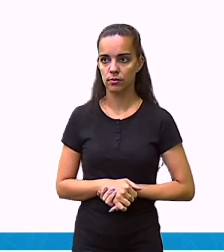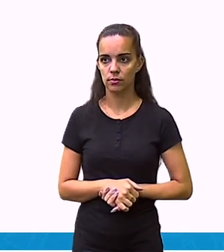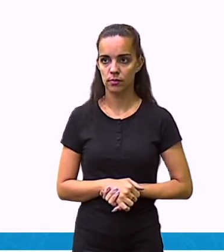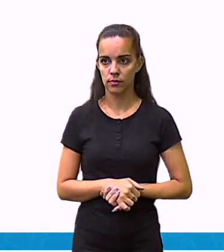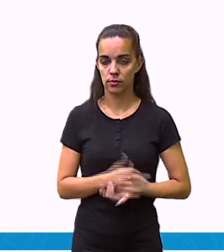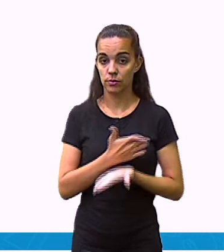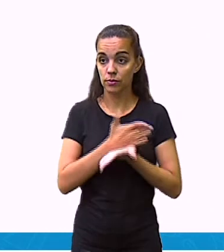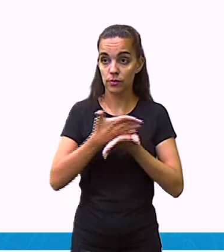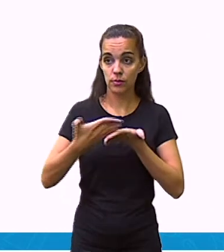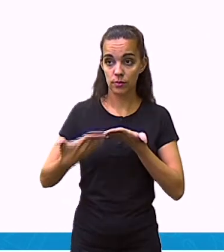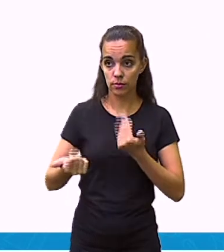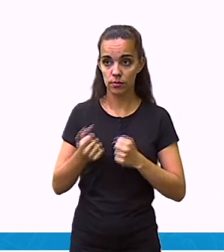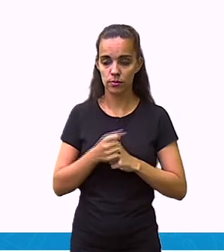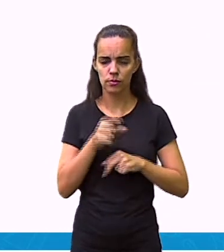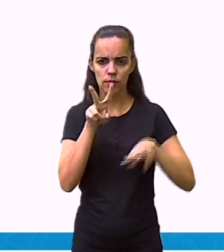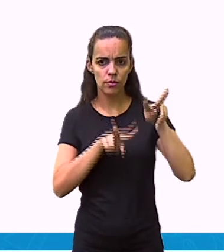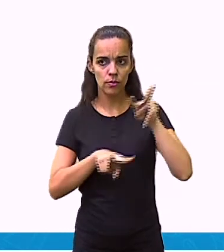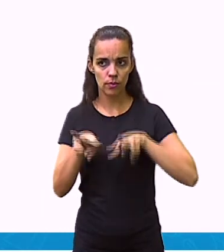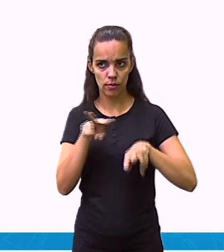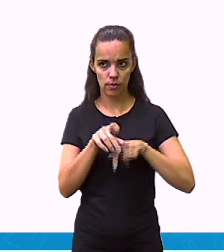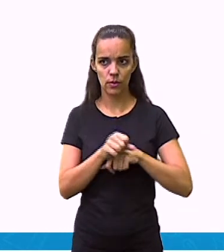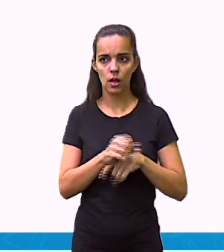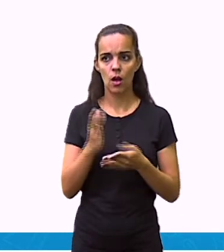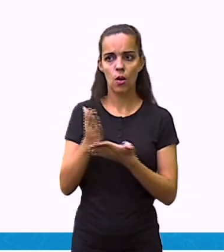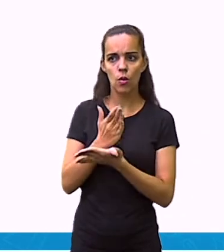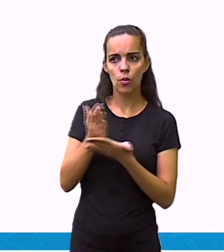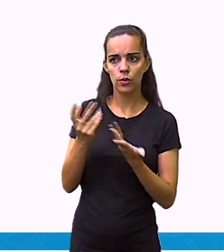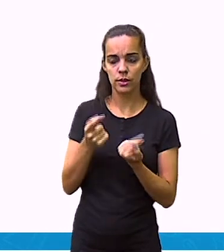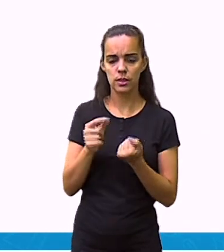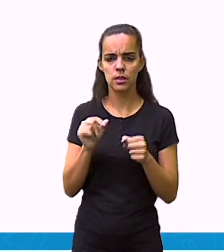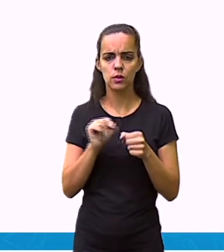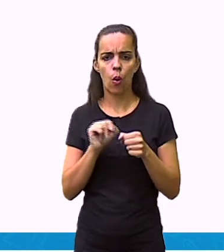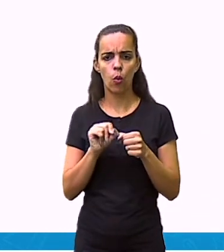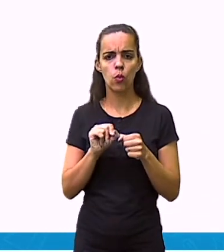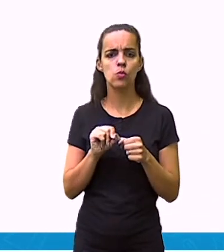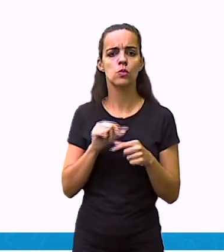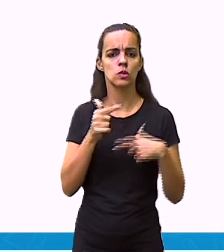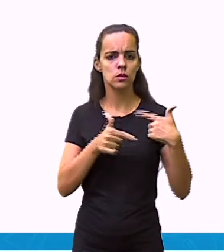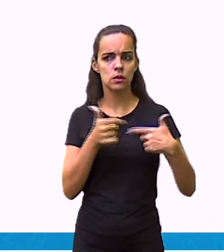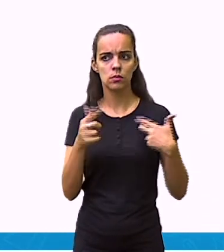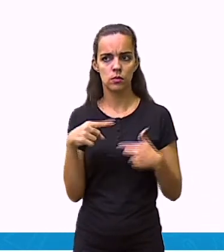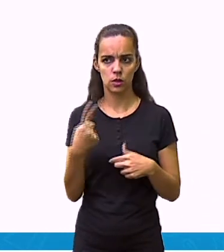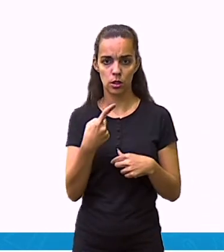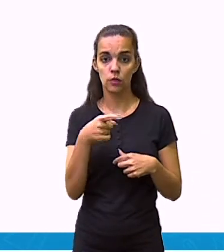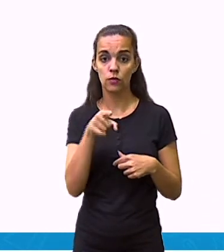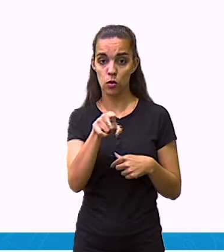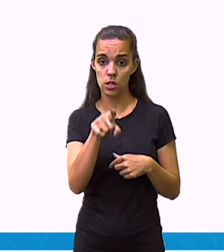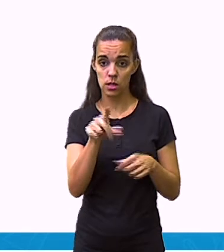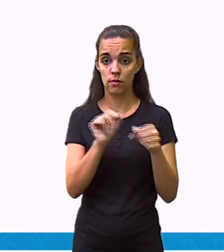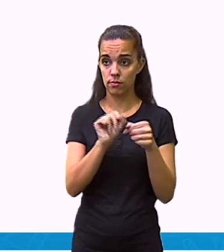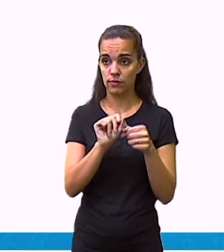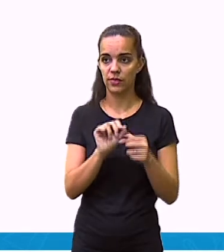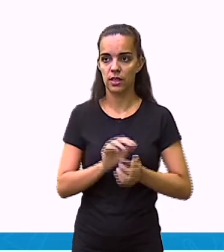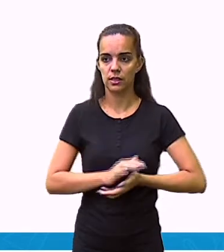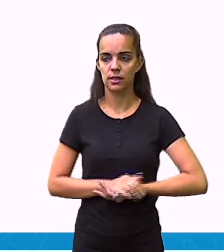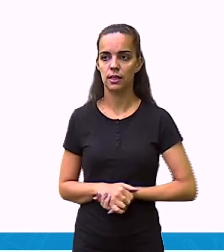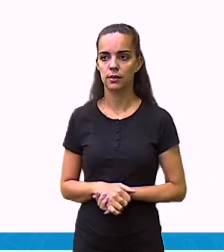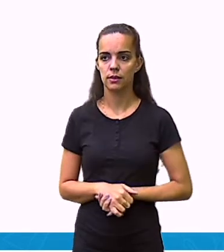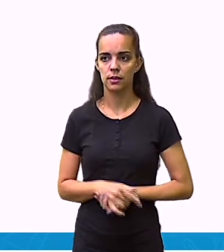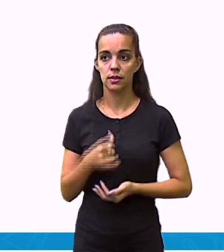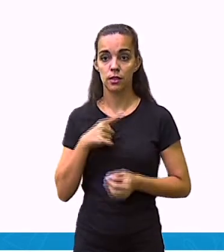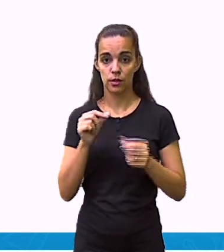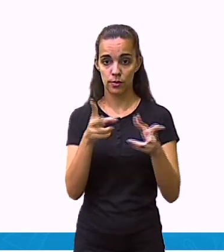Vamos iniciar analisando algumas ações que você realiza. E aí nós vamos perceber